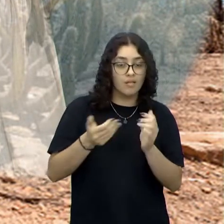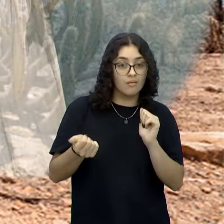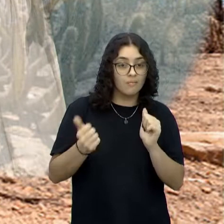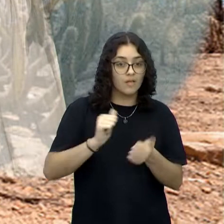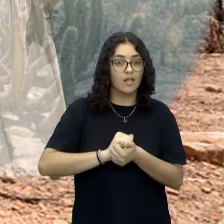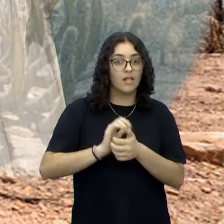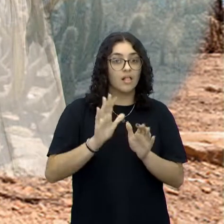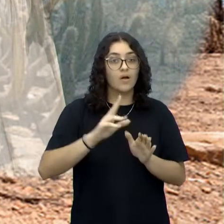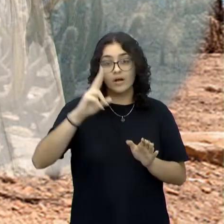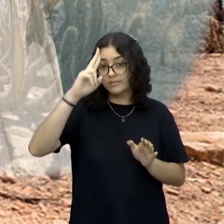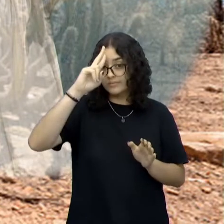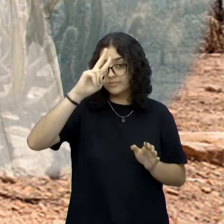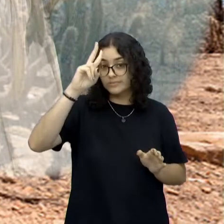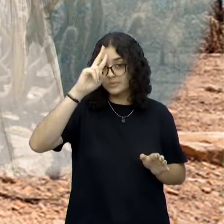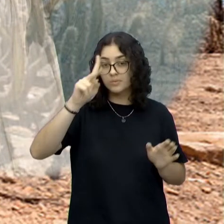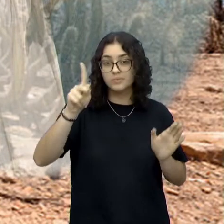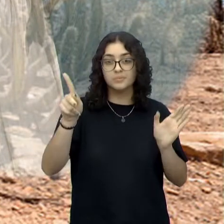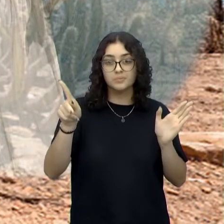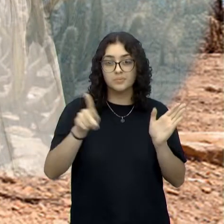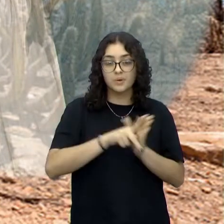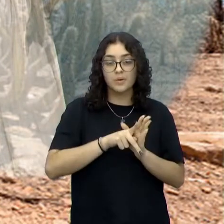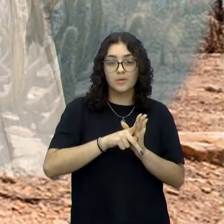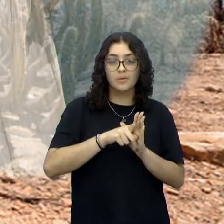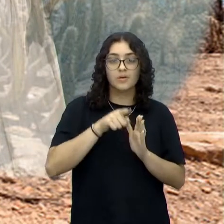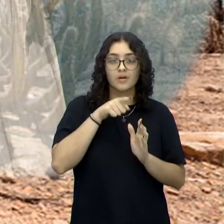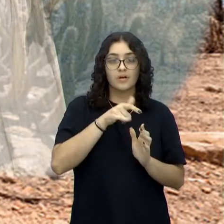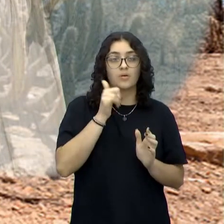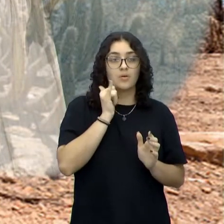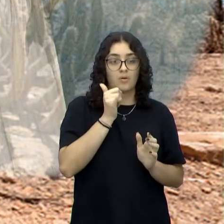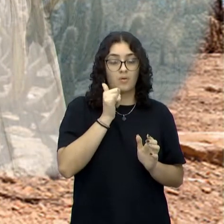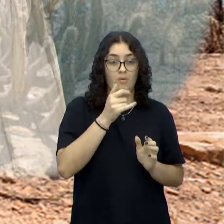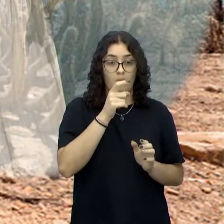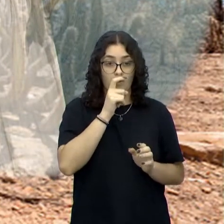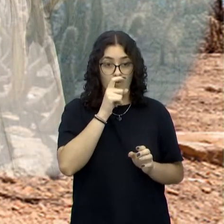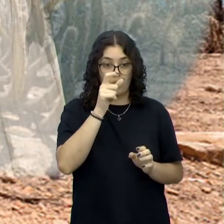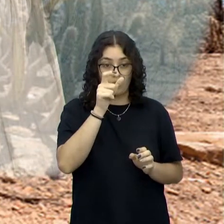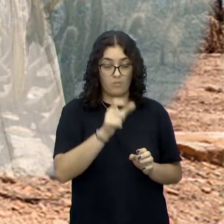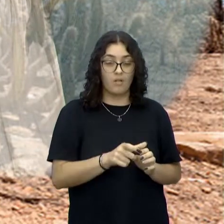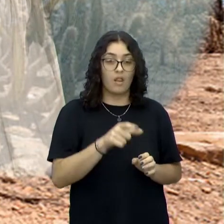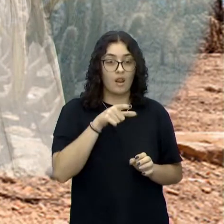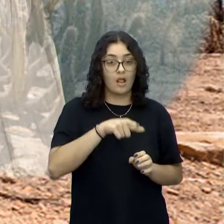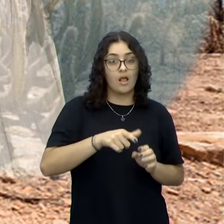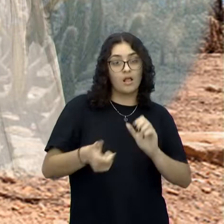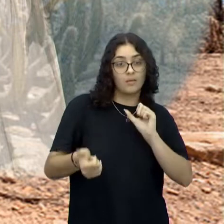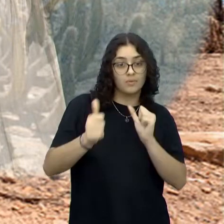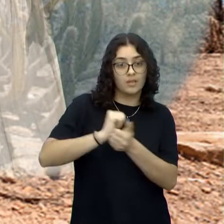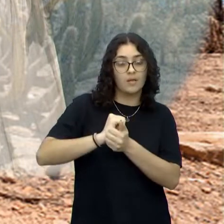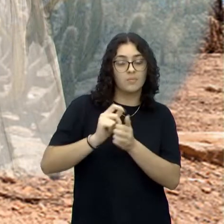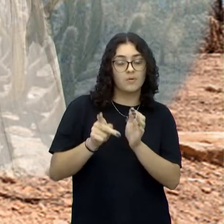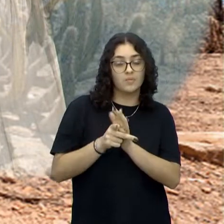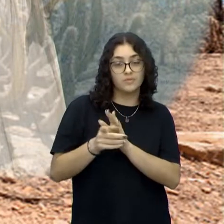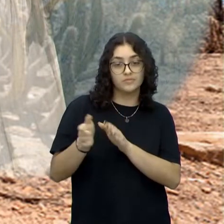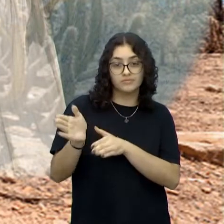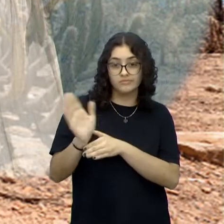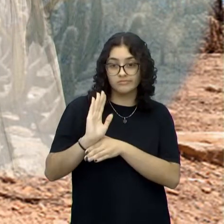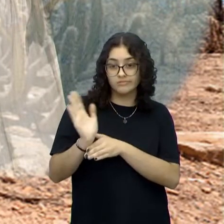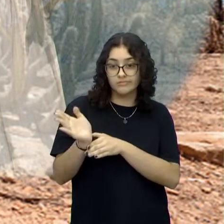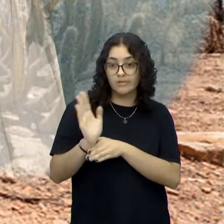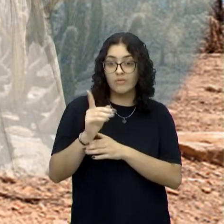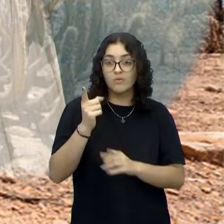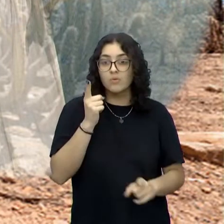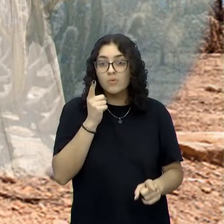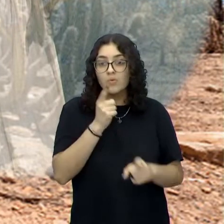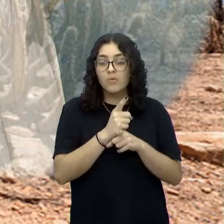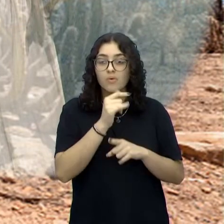é a história contada por Euclides da Cunha adaptada para o cinema. Então você não vai encontrar, por